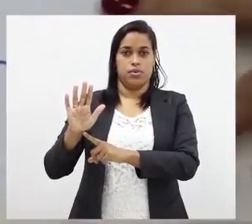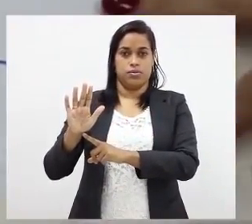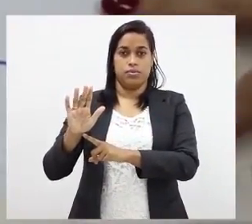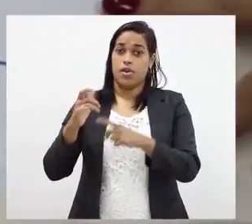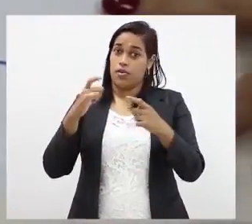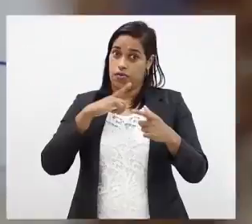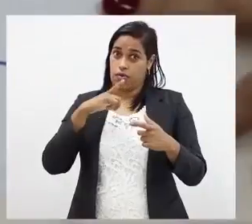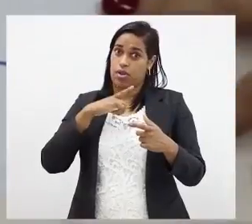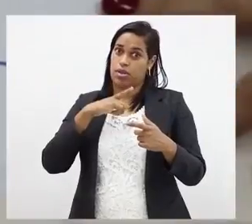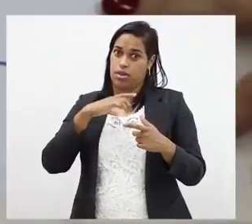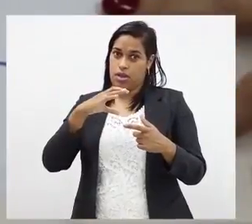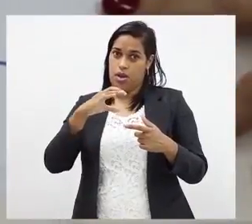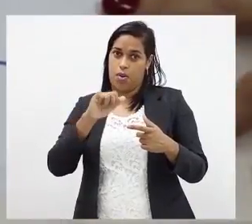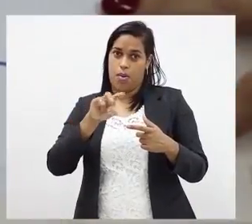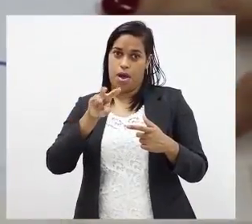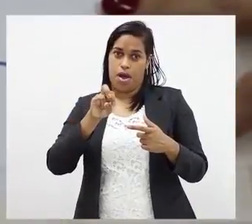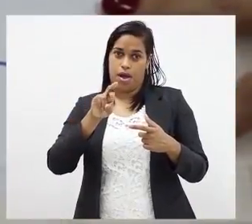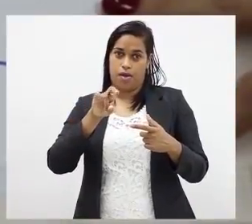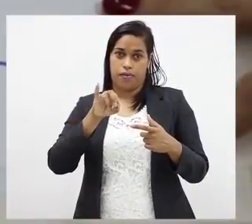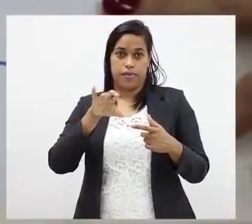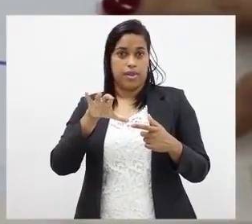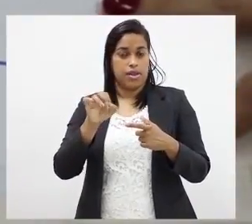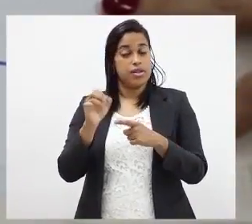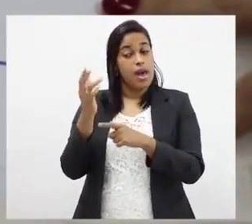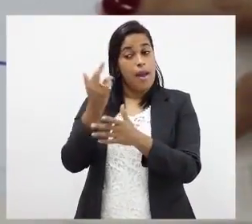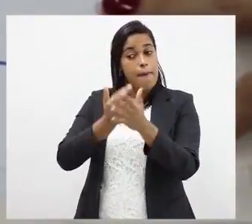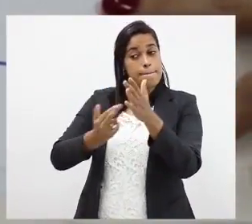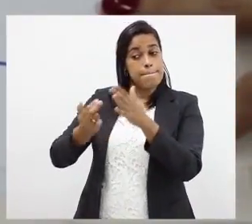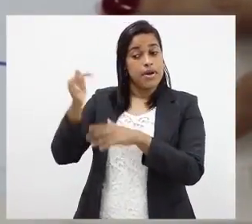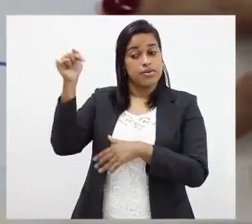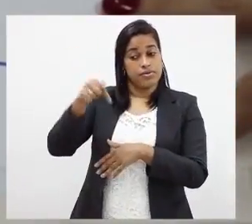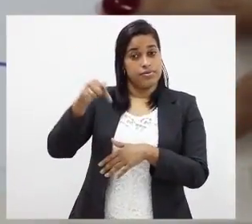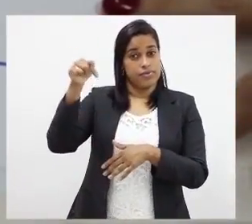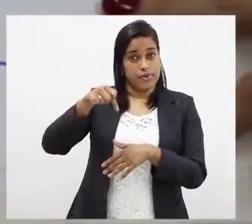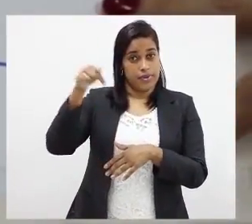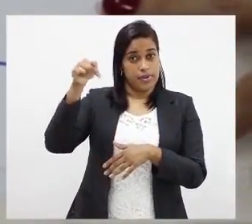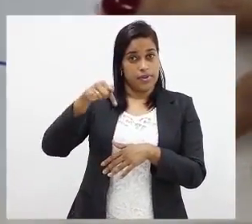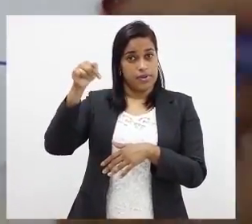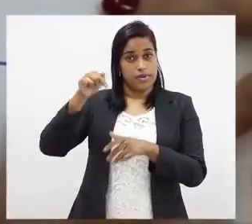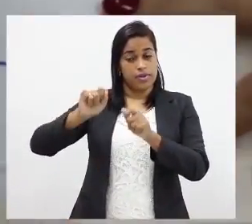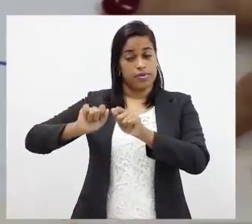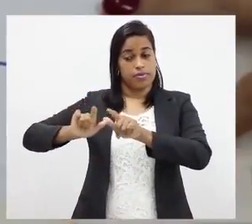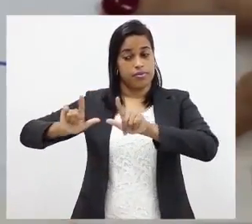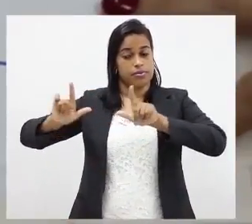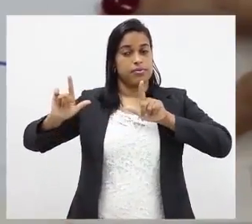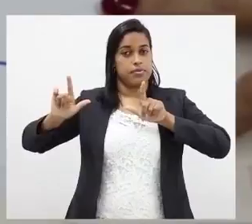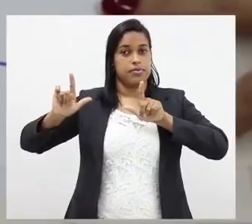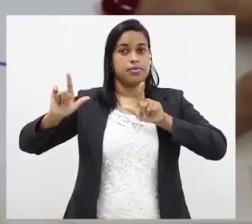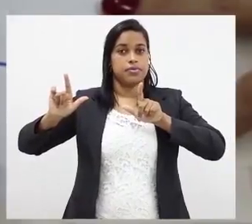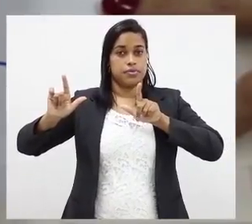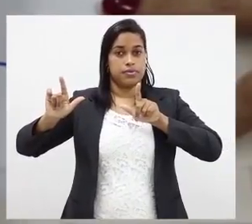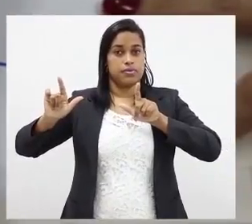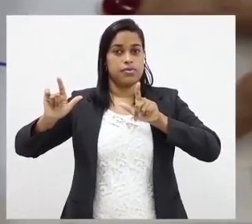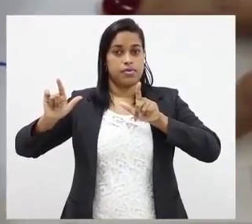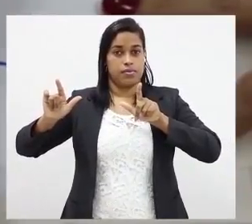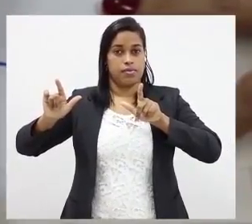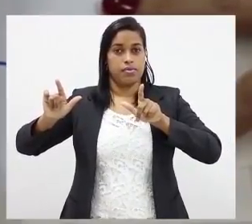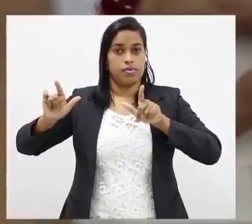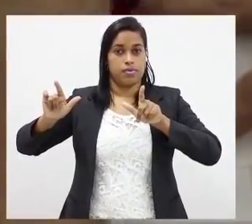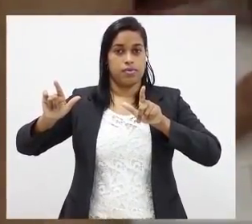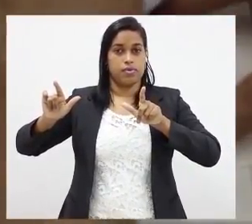eu vou ter uma cavaleira. Ou seja, a imagem que vai estar aqui, ó, ela vai